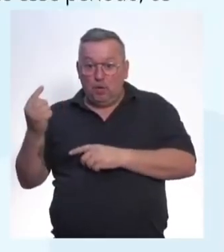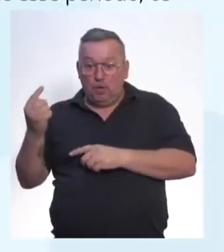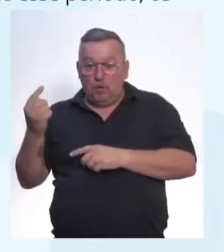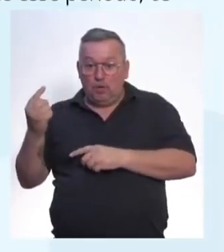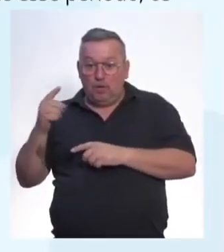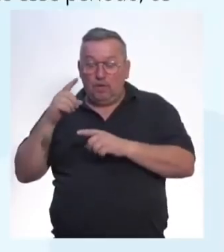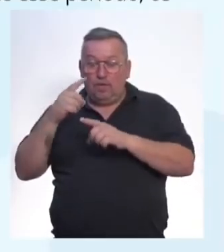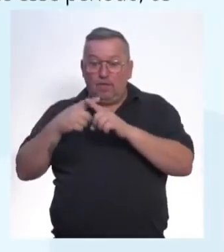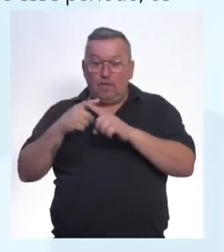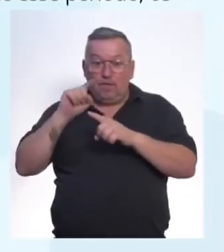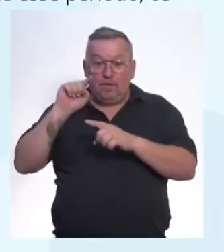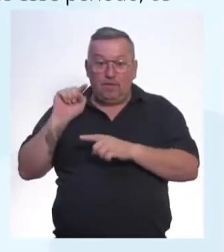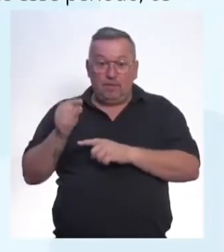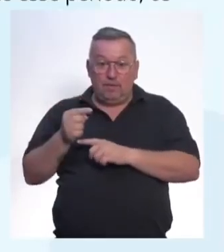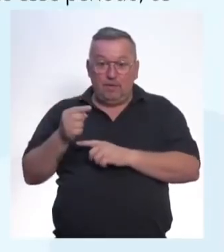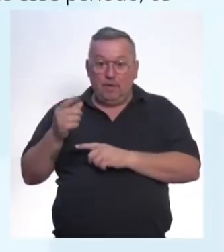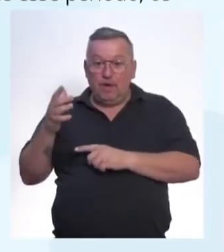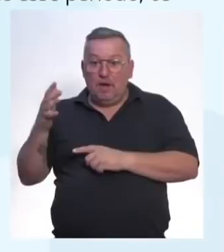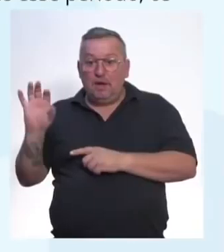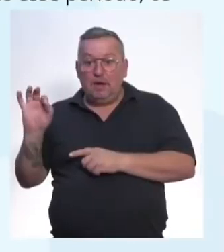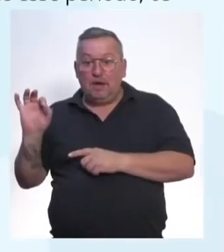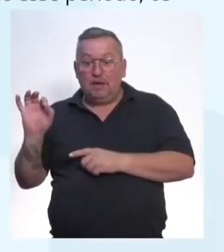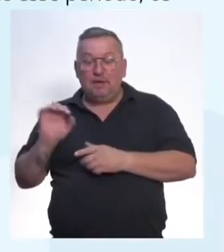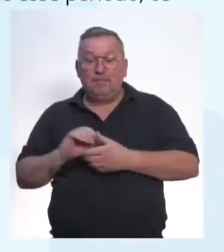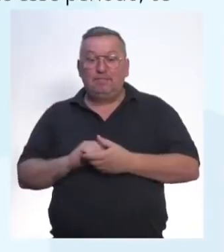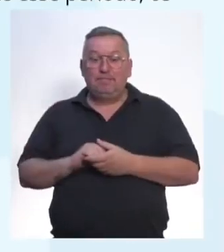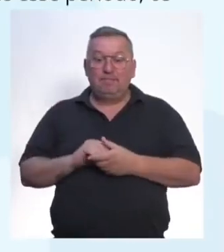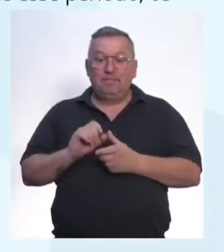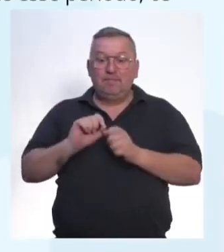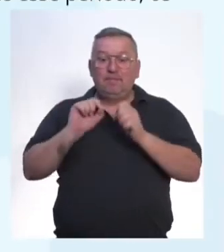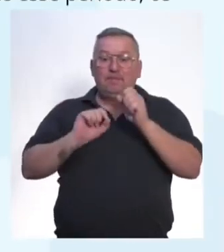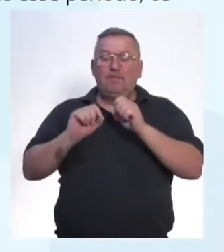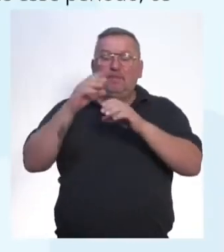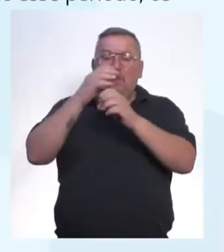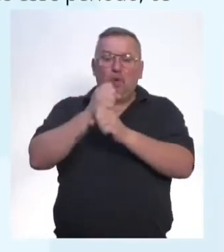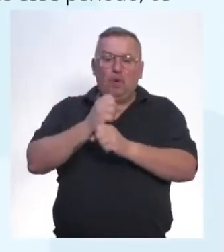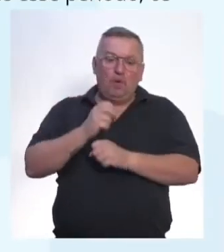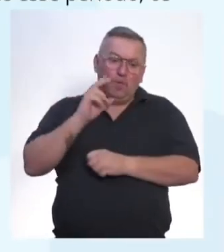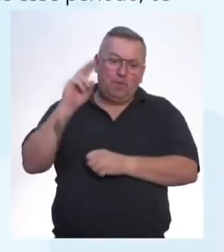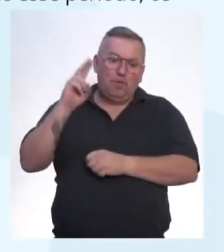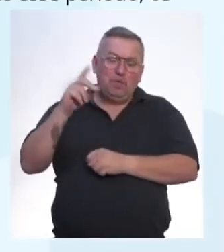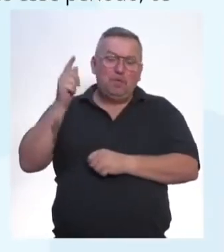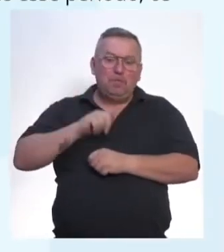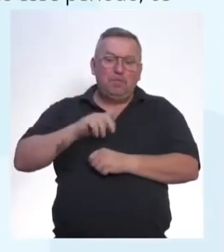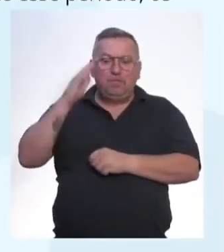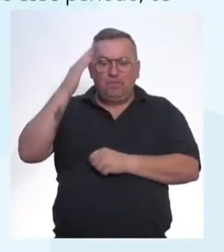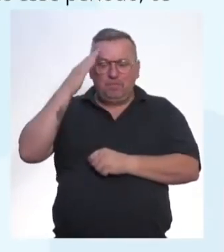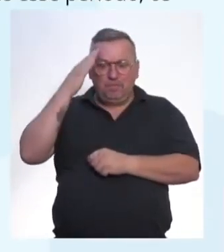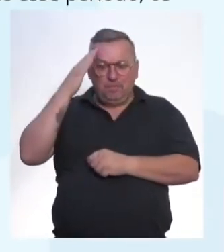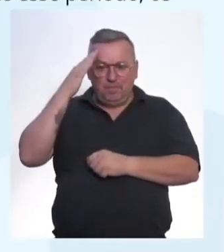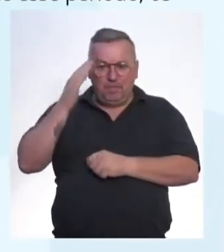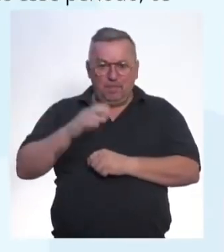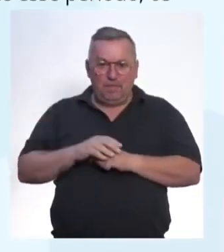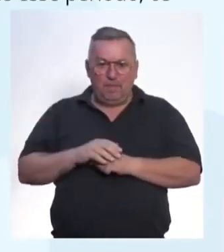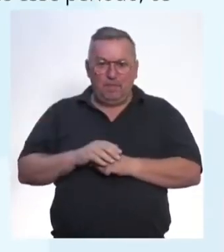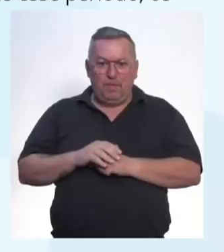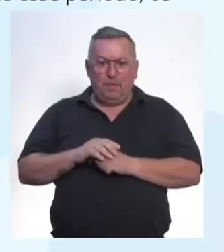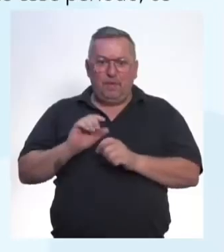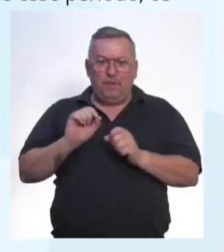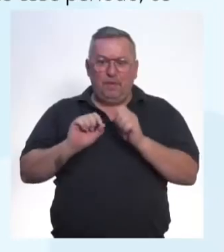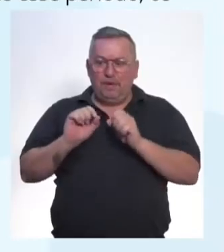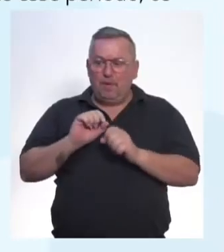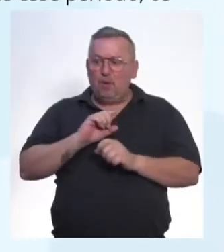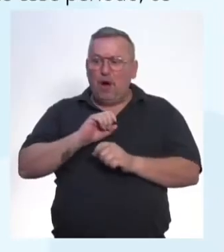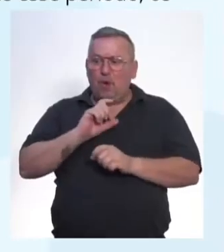001 vezes 1.000, 10. Tá? Então, vou fazer a conta aqui, ó, só essa aqui, para vocês terem uma ideia. Tá? Então, é a